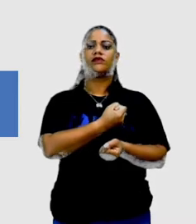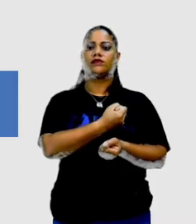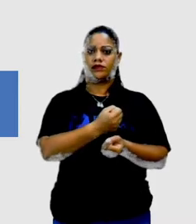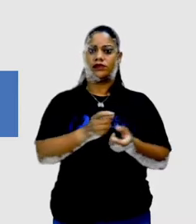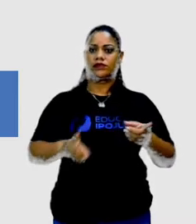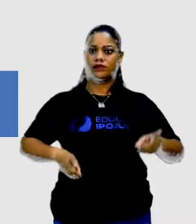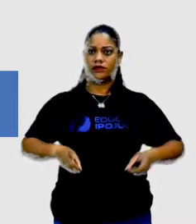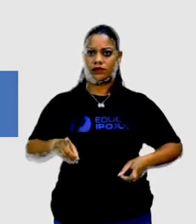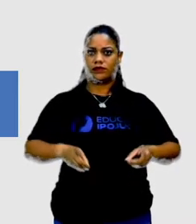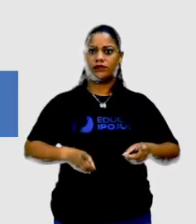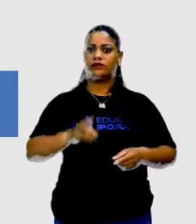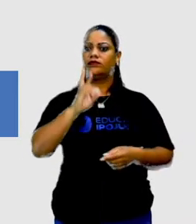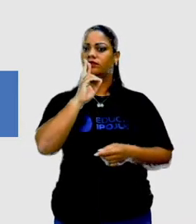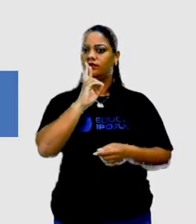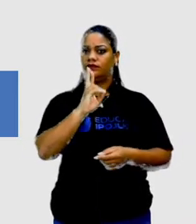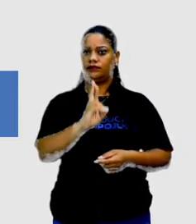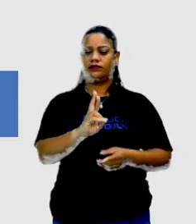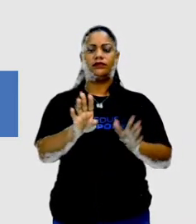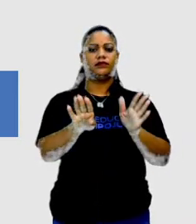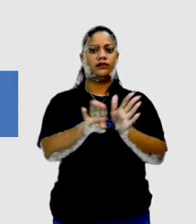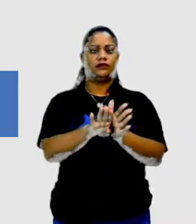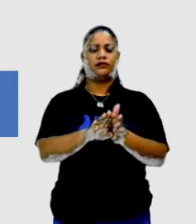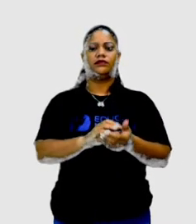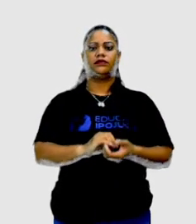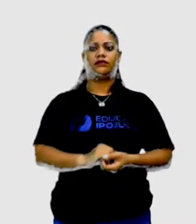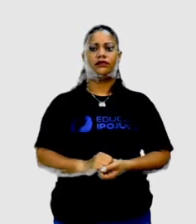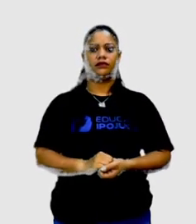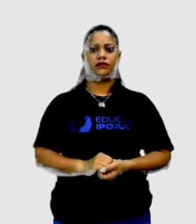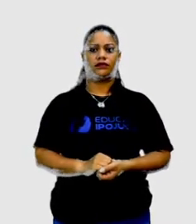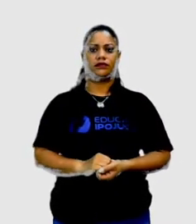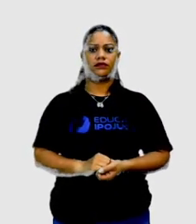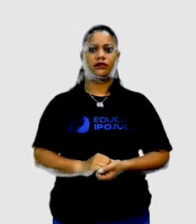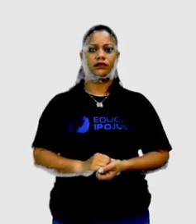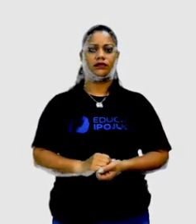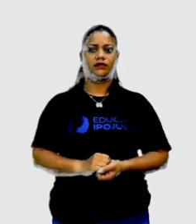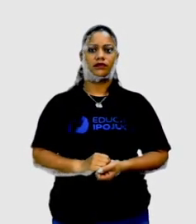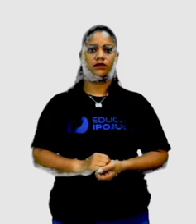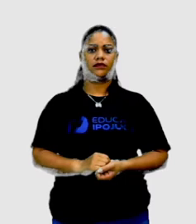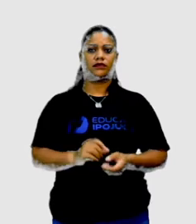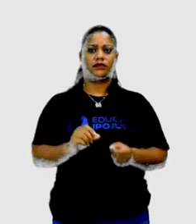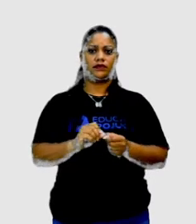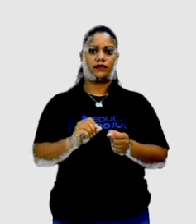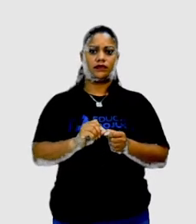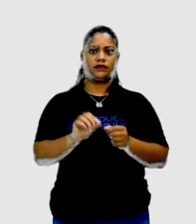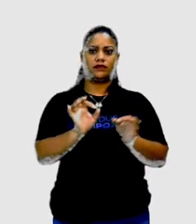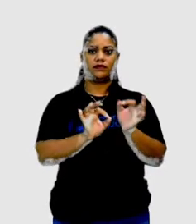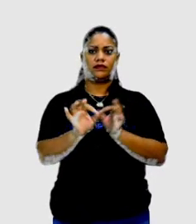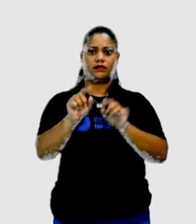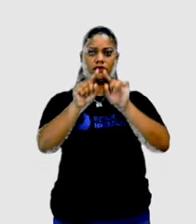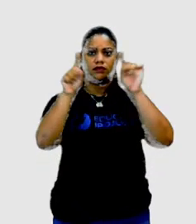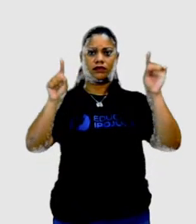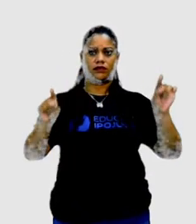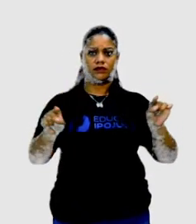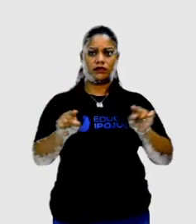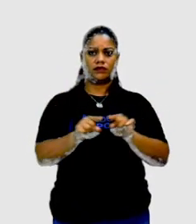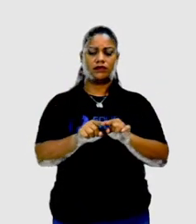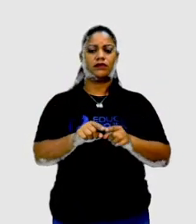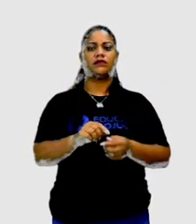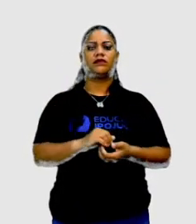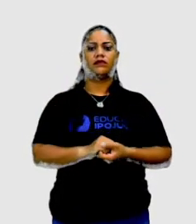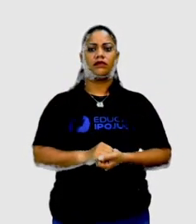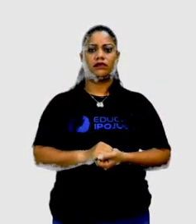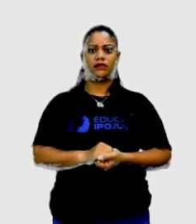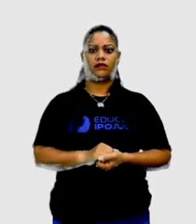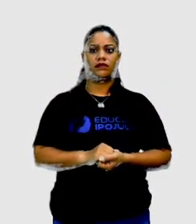possíveis para dar esse resultado. Vamos fazer o seguinte aqui. Vamos montar um grande quadro. Com 2, com 5,